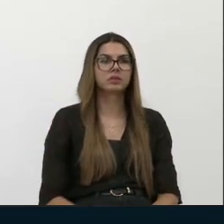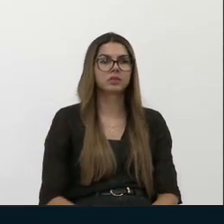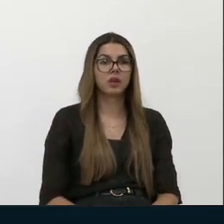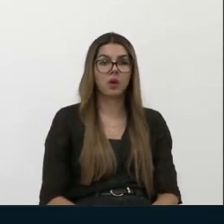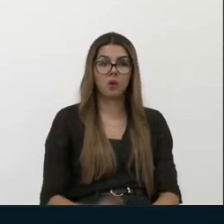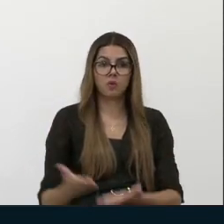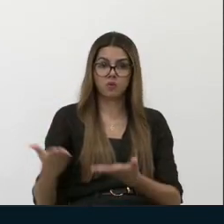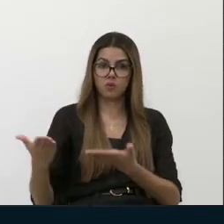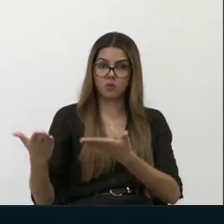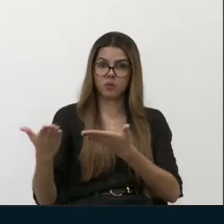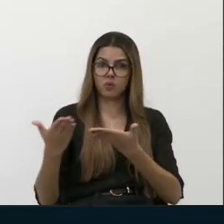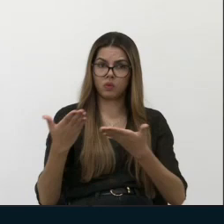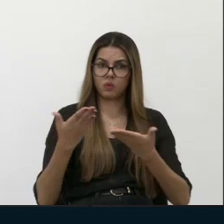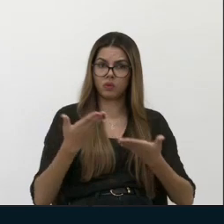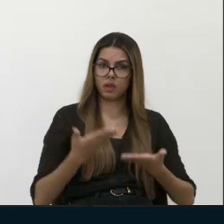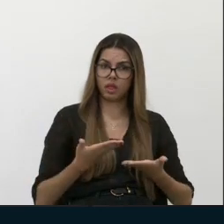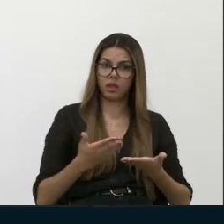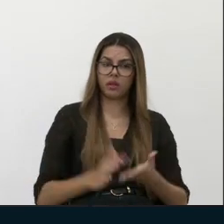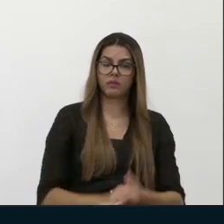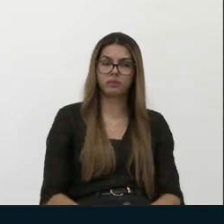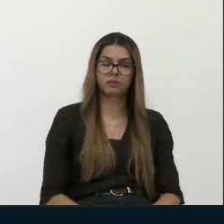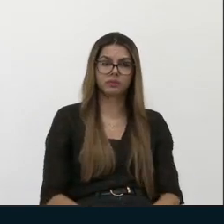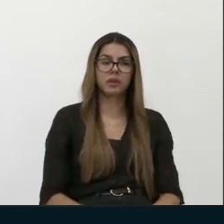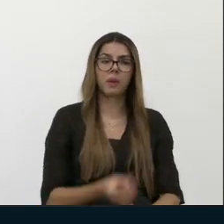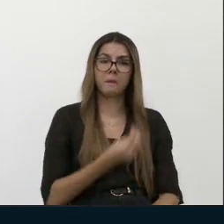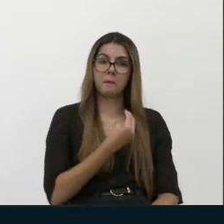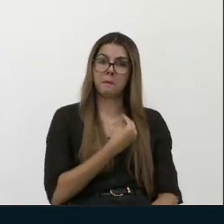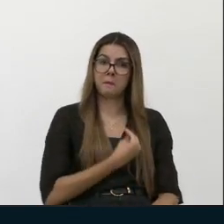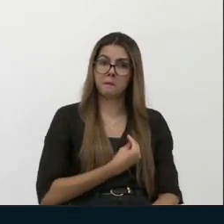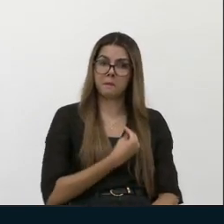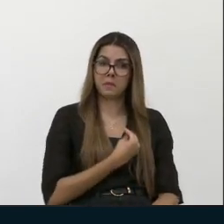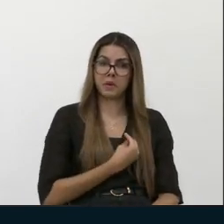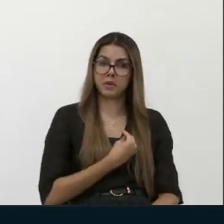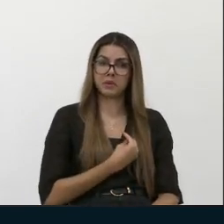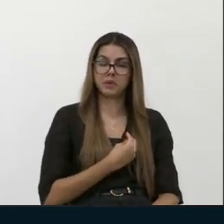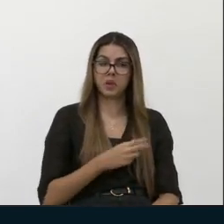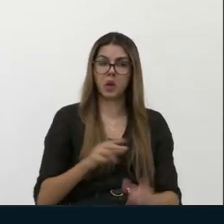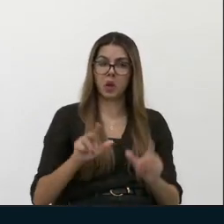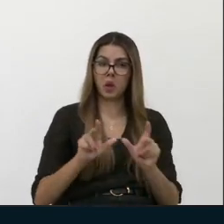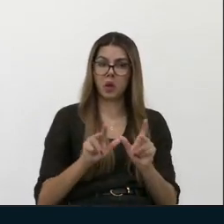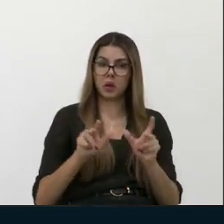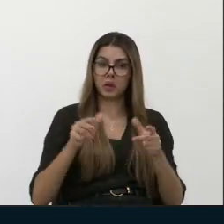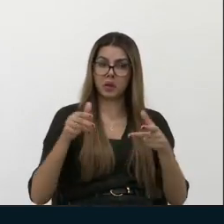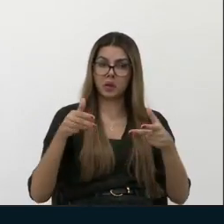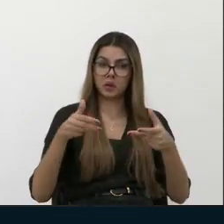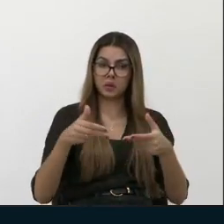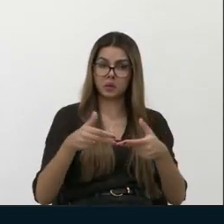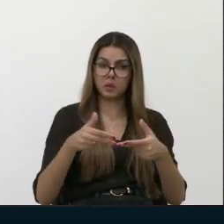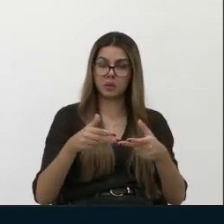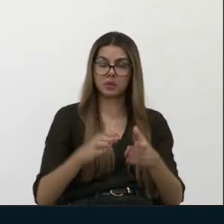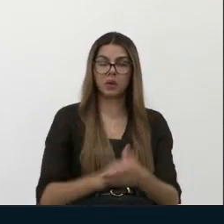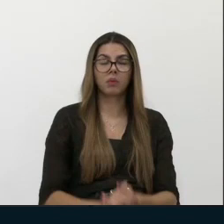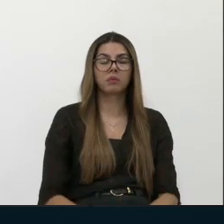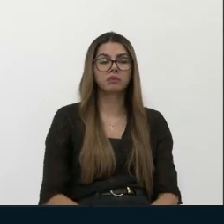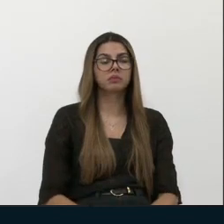convidada, aliás, vai estar presente aqui na Comissão de Funcionalismo